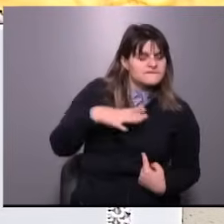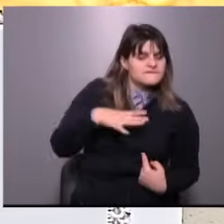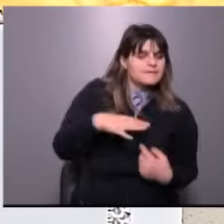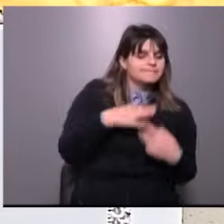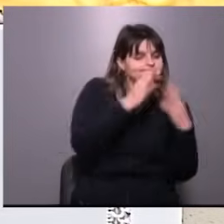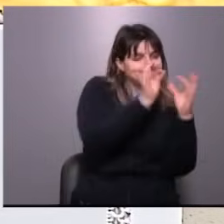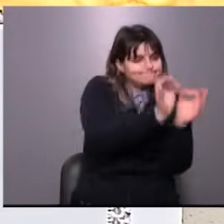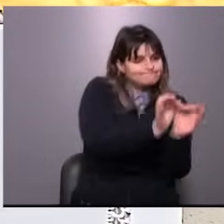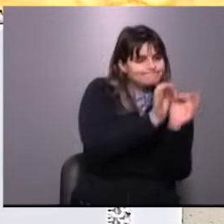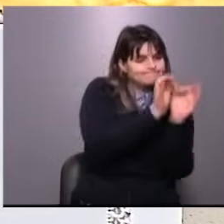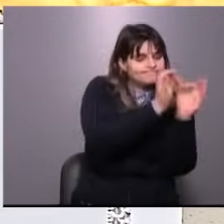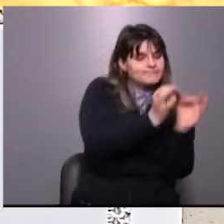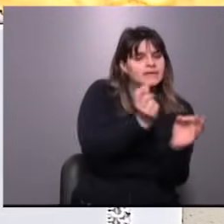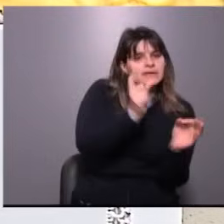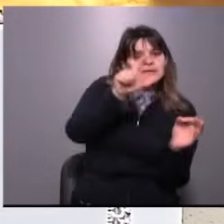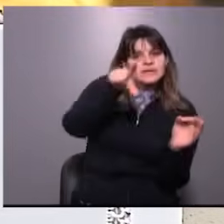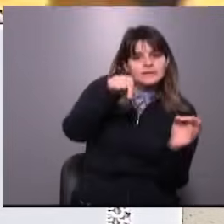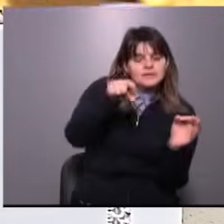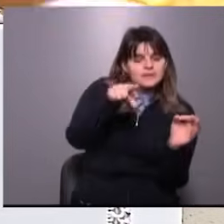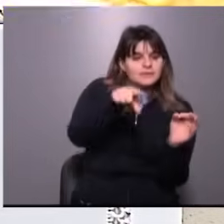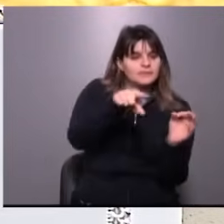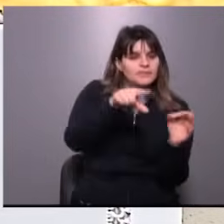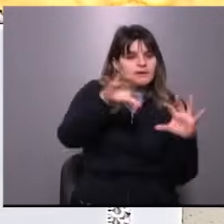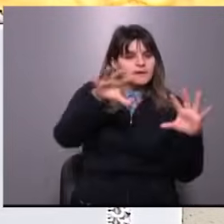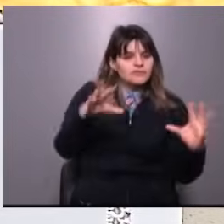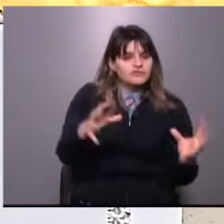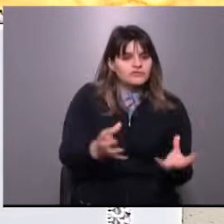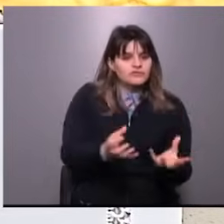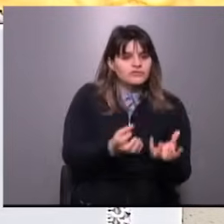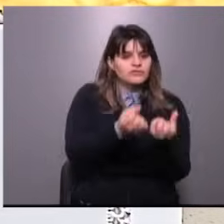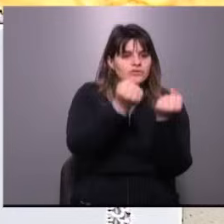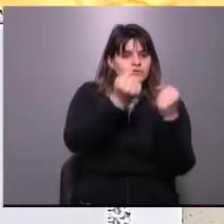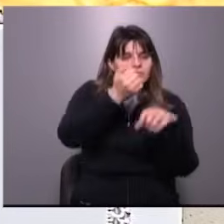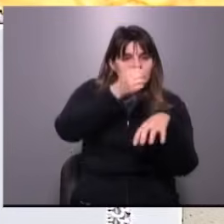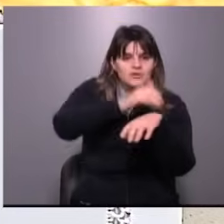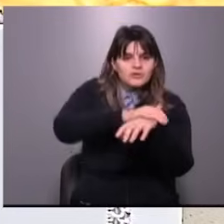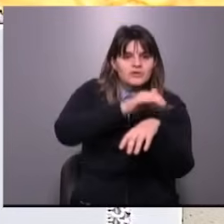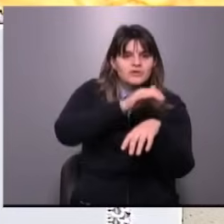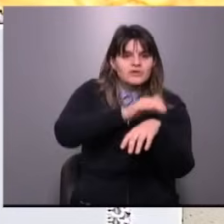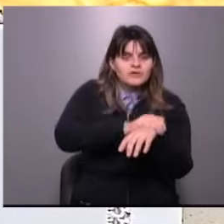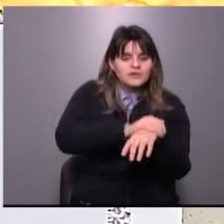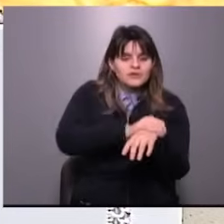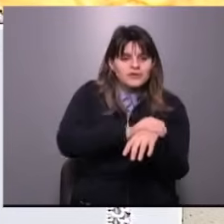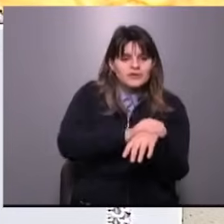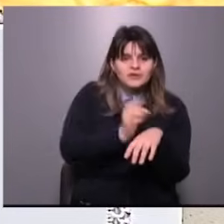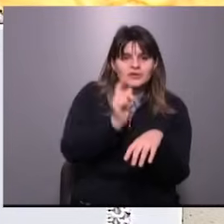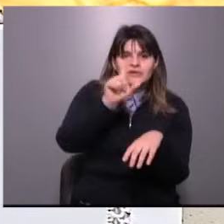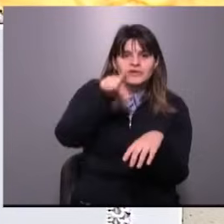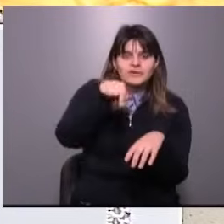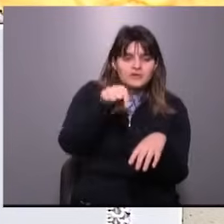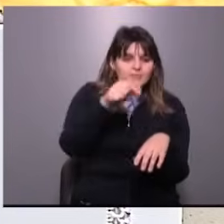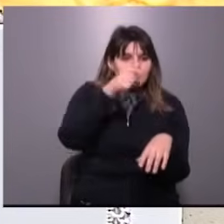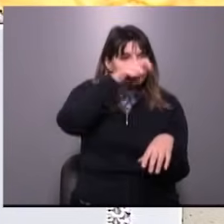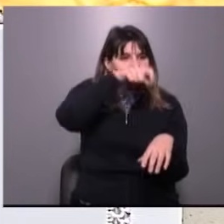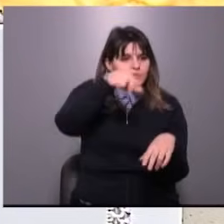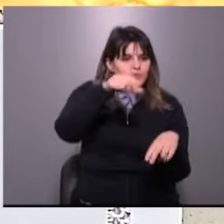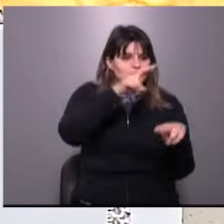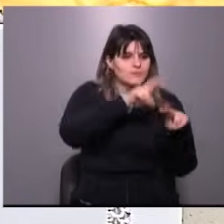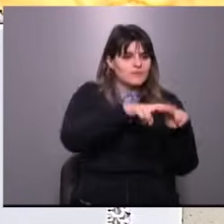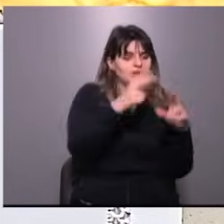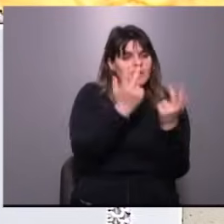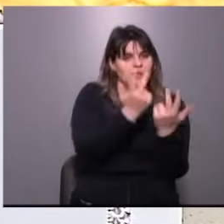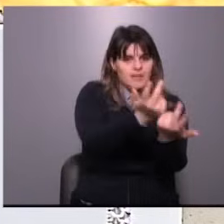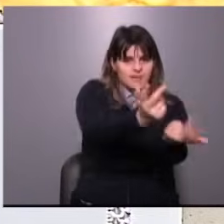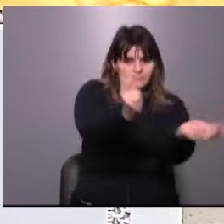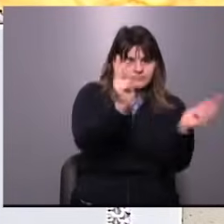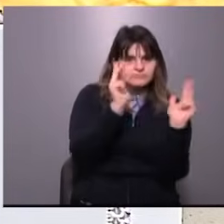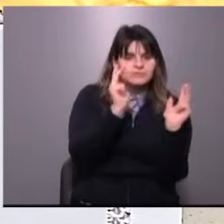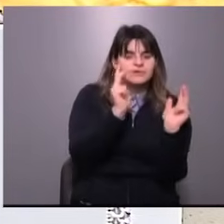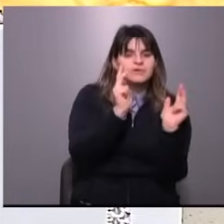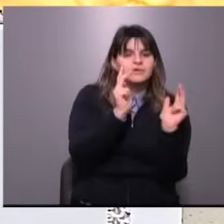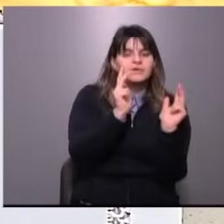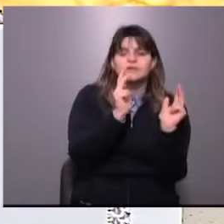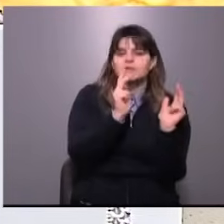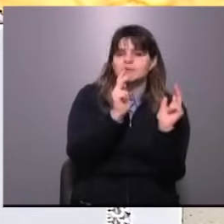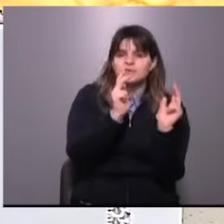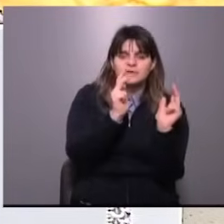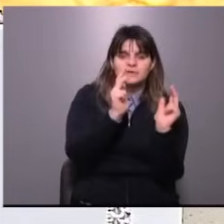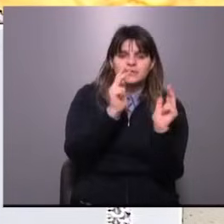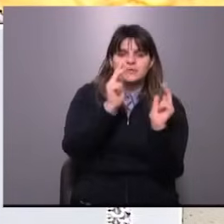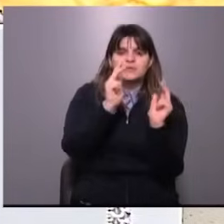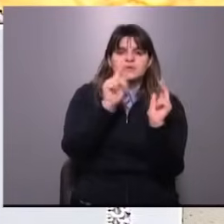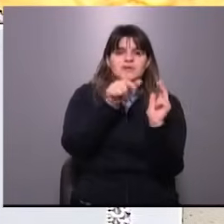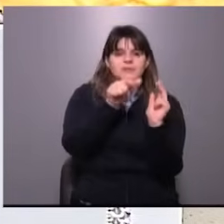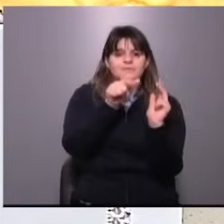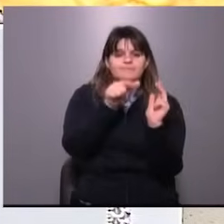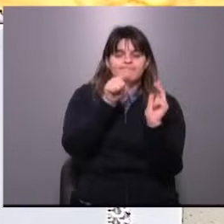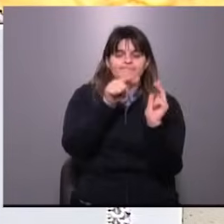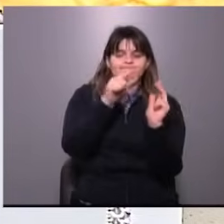corações atribulados, a proclamar a redenção aos cativos e a liberdade aos prisioneiros,